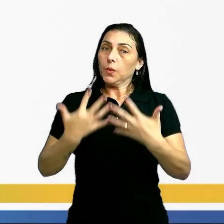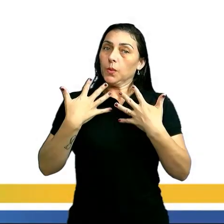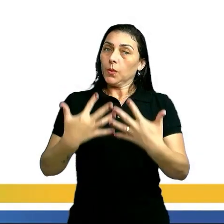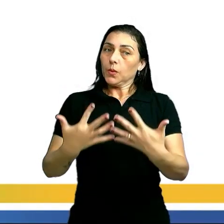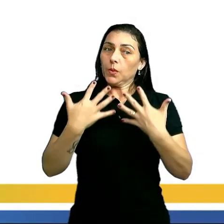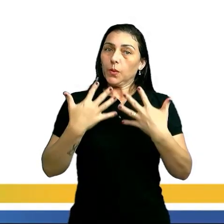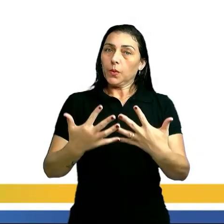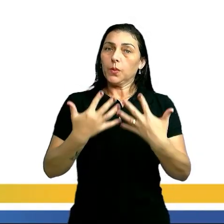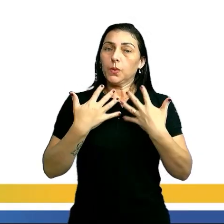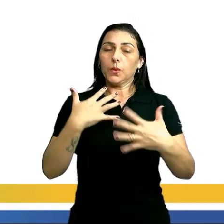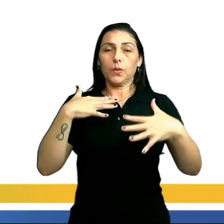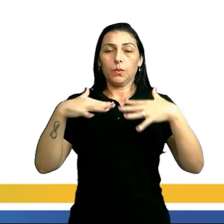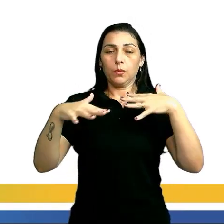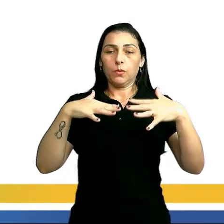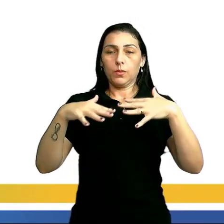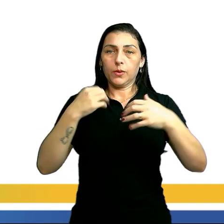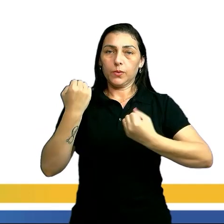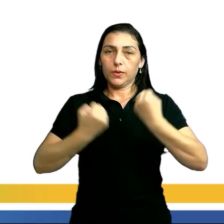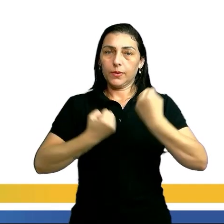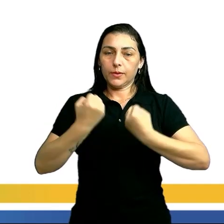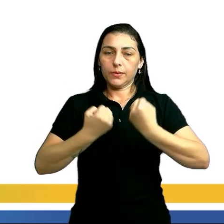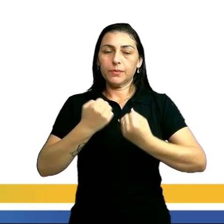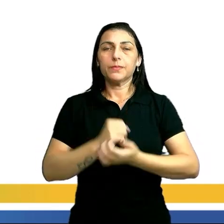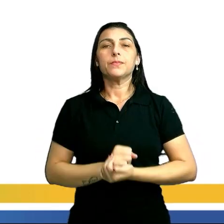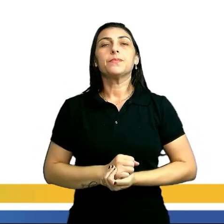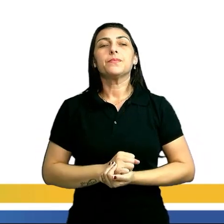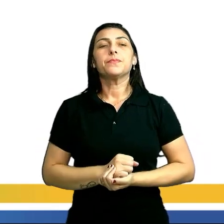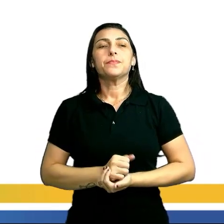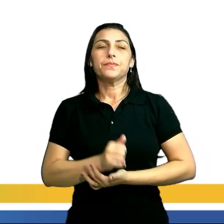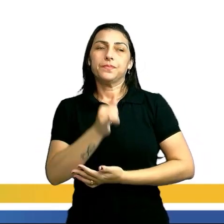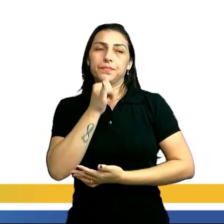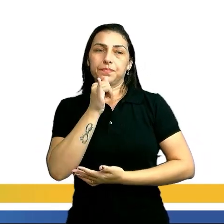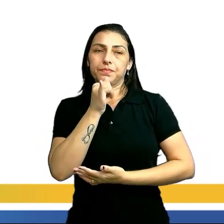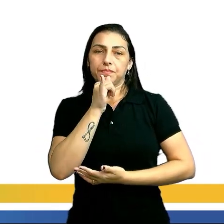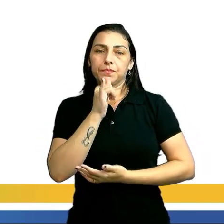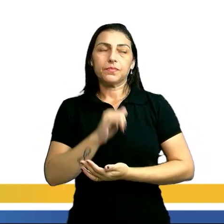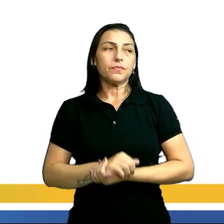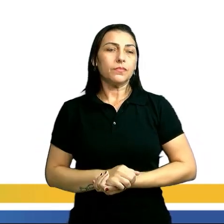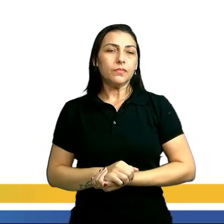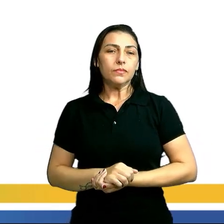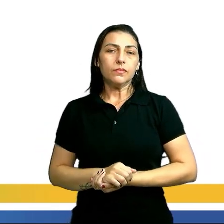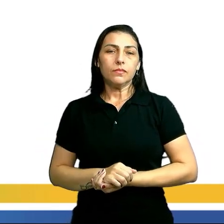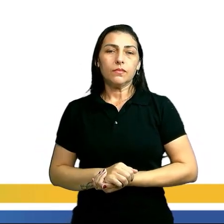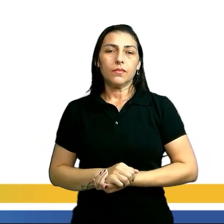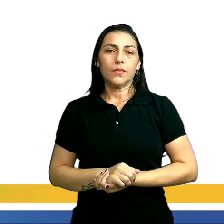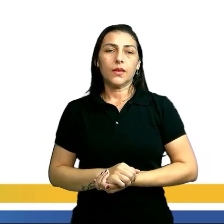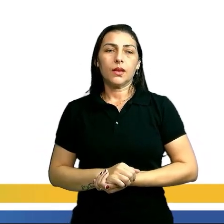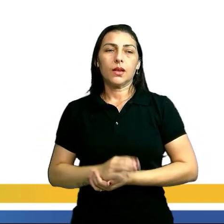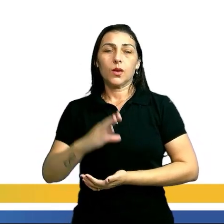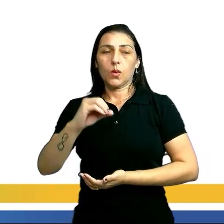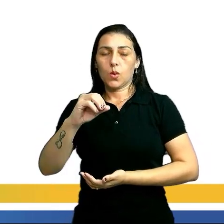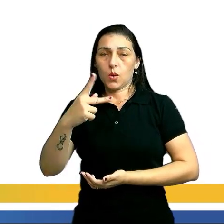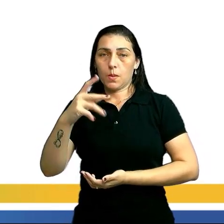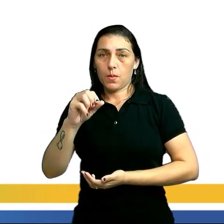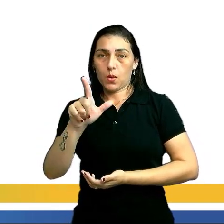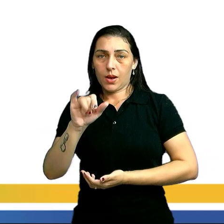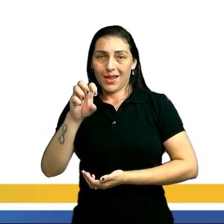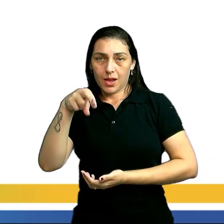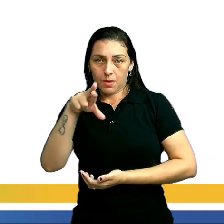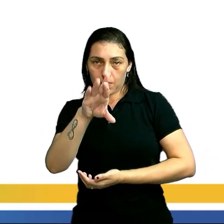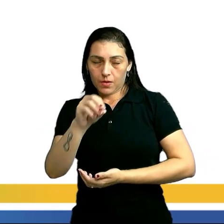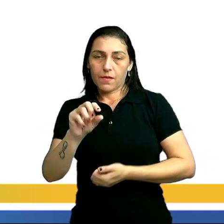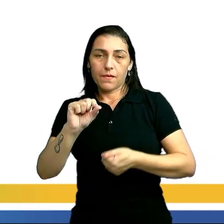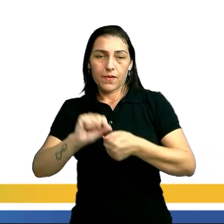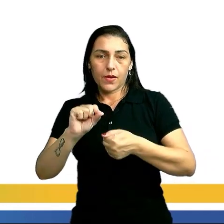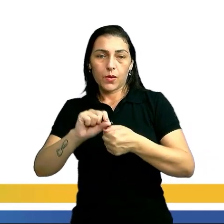bastante quando o carro está em movimento. Certo? Então, exemplo aí, nós temos copolímeros que eles são obtidos por